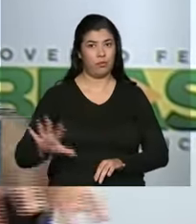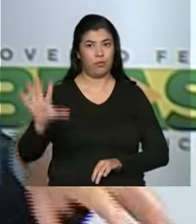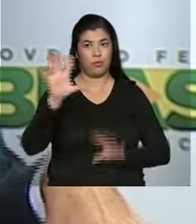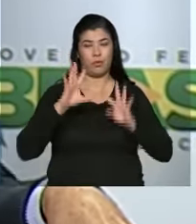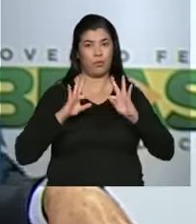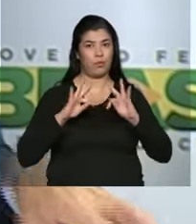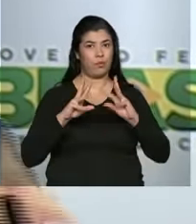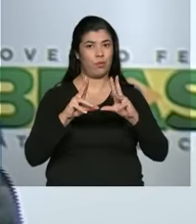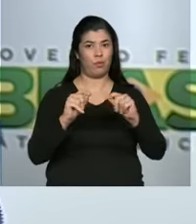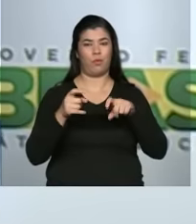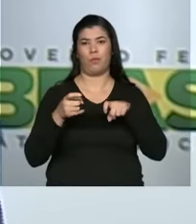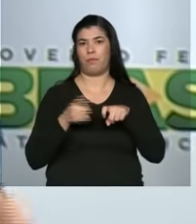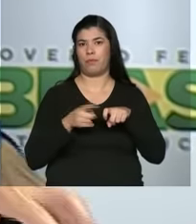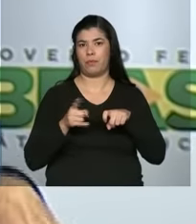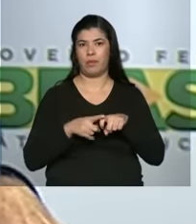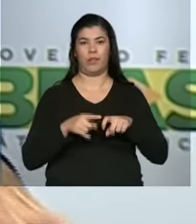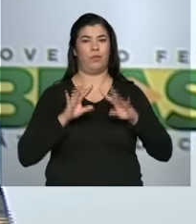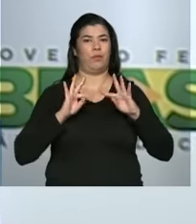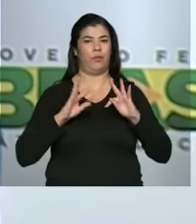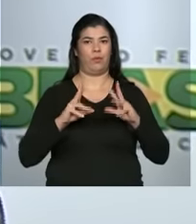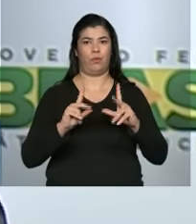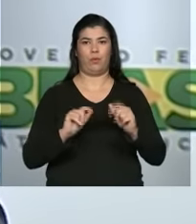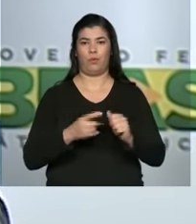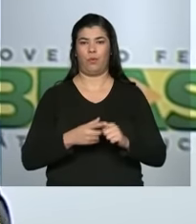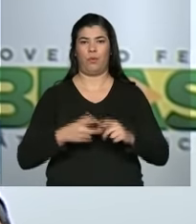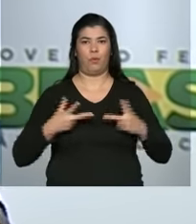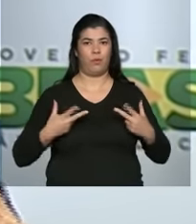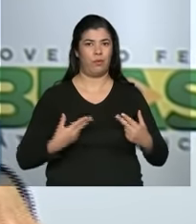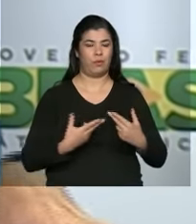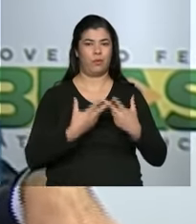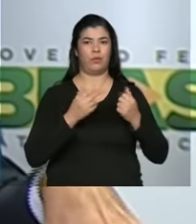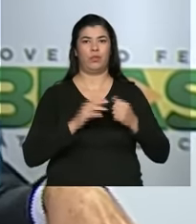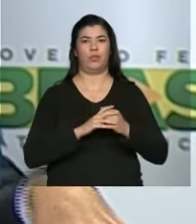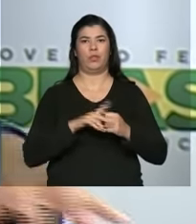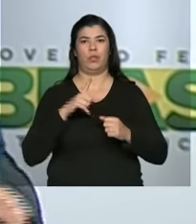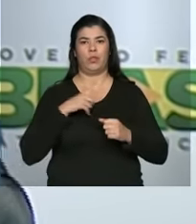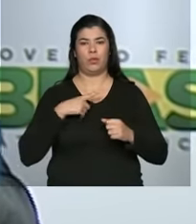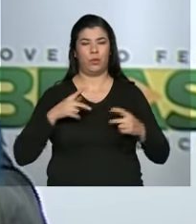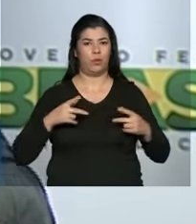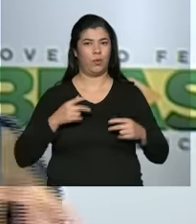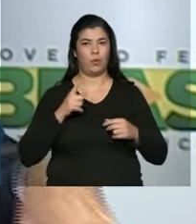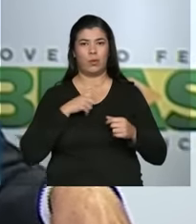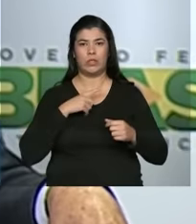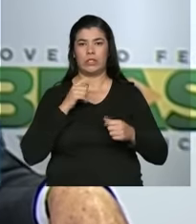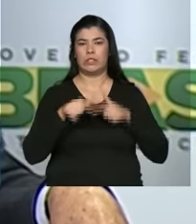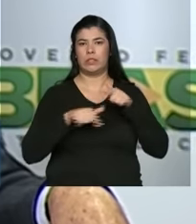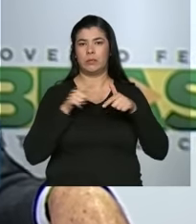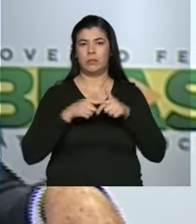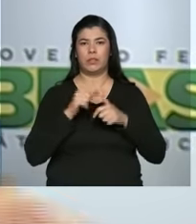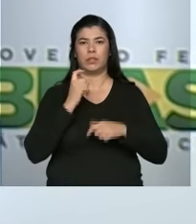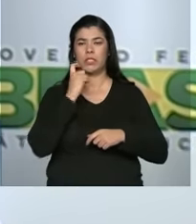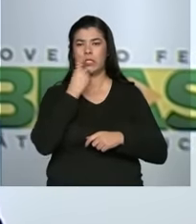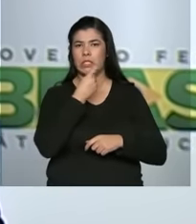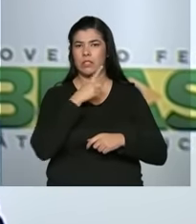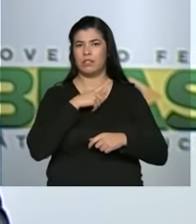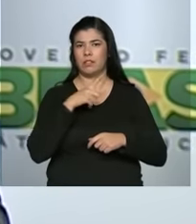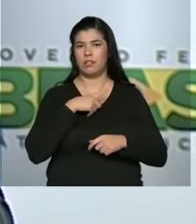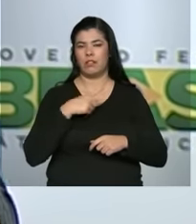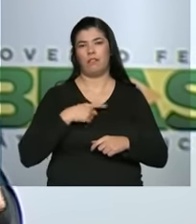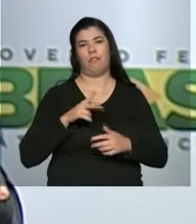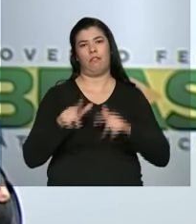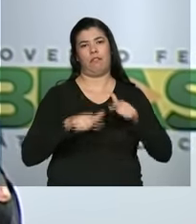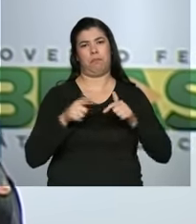nós podemos dizer que todos os médicos todos os cirurgiões dentistas que implantam fazem implante de dmi fazem irregularidades né